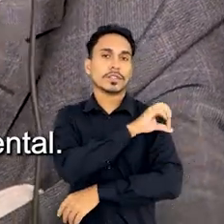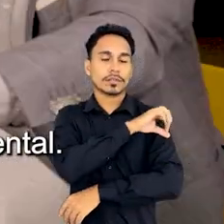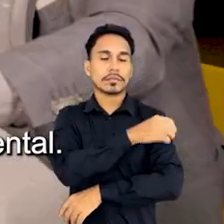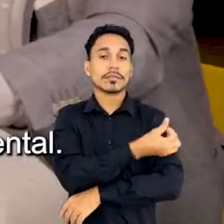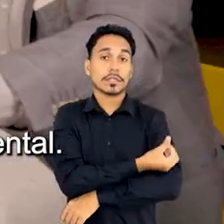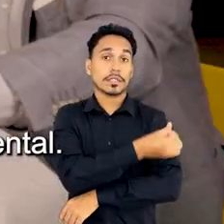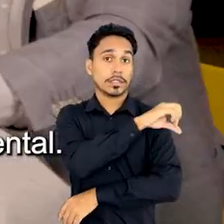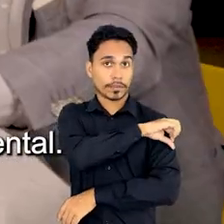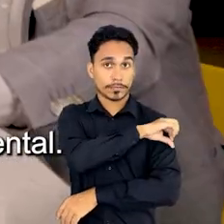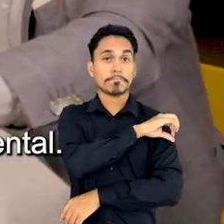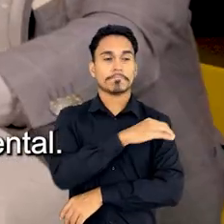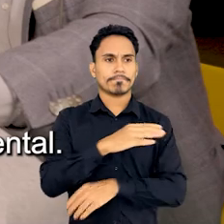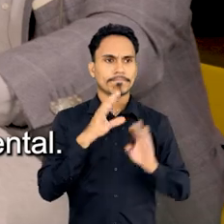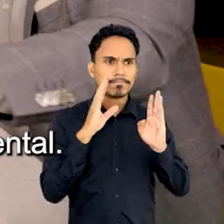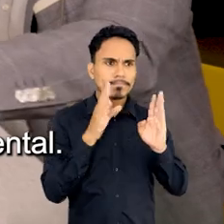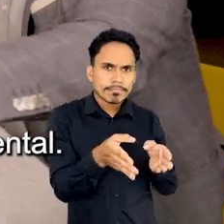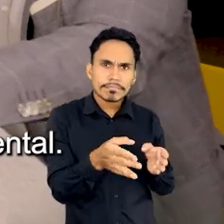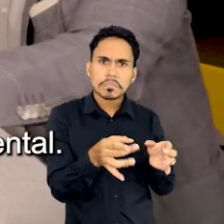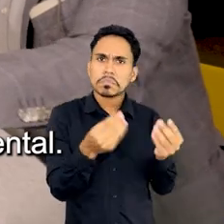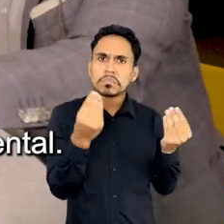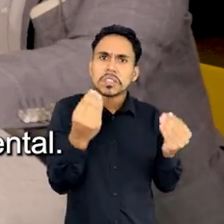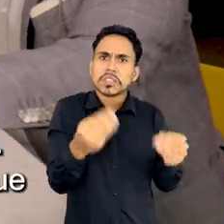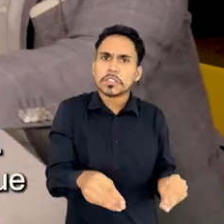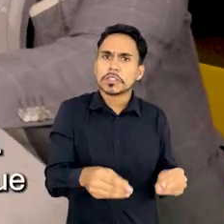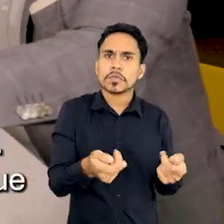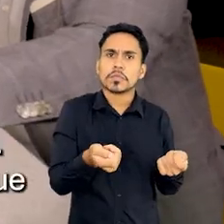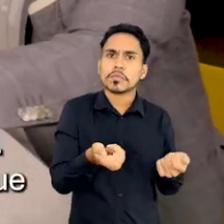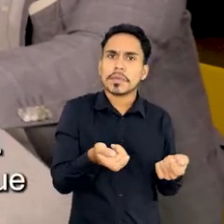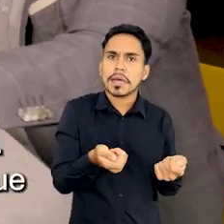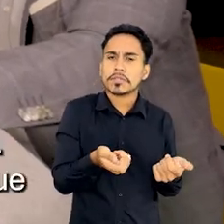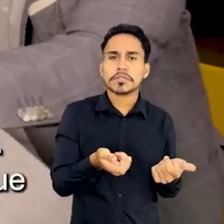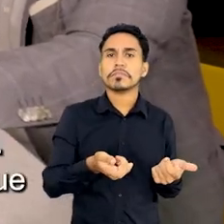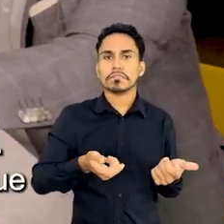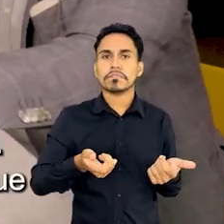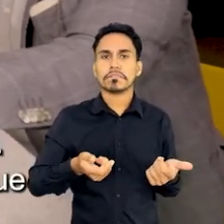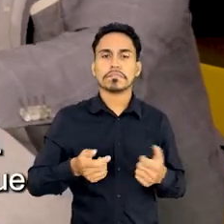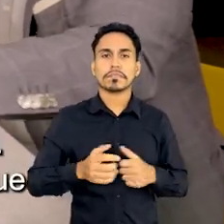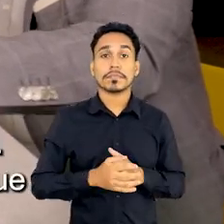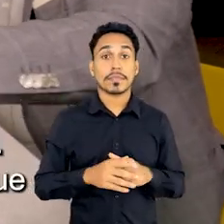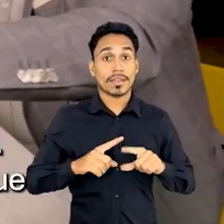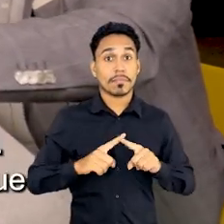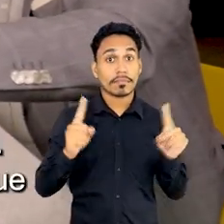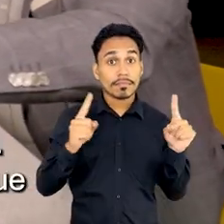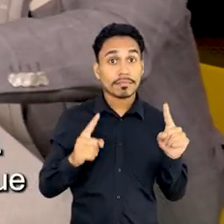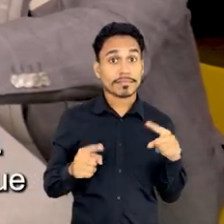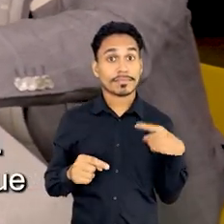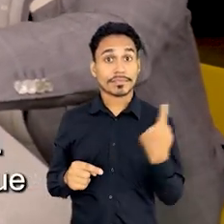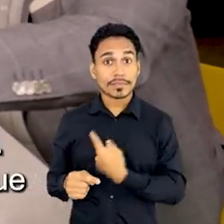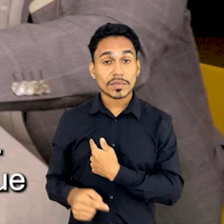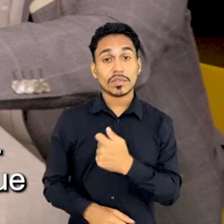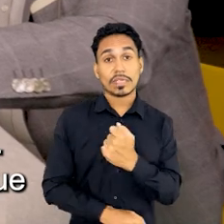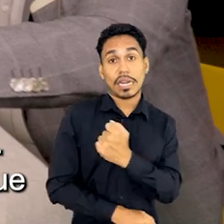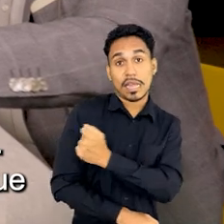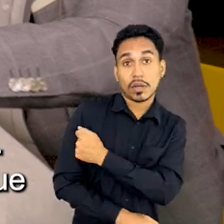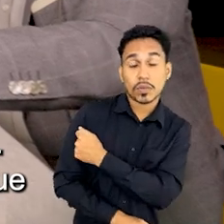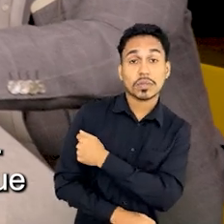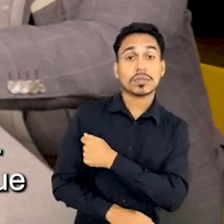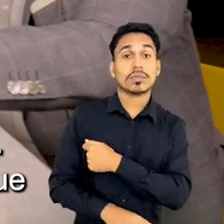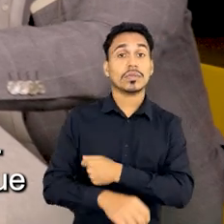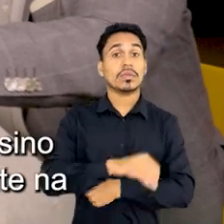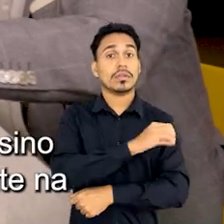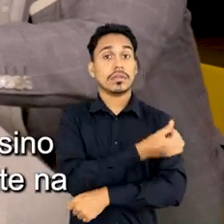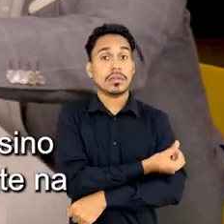ativa e praticamente a evasão foi baixa muitos foram trabalhar foi na área de saúde mas os nossos alunos da Eja